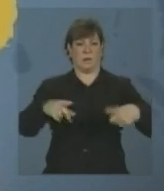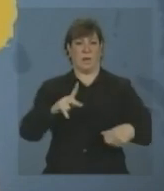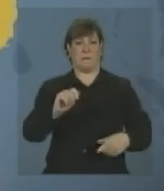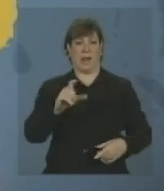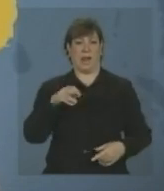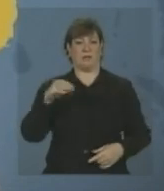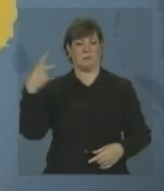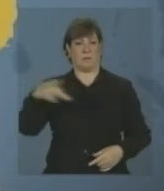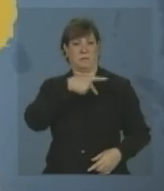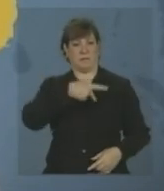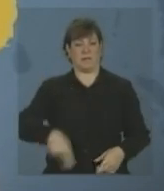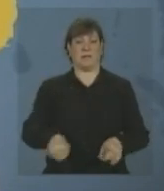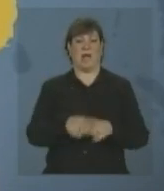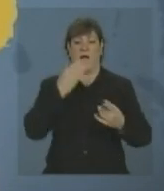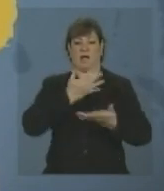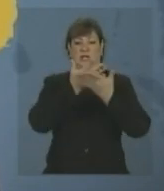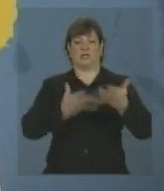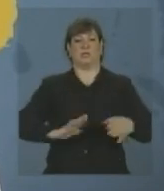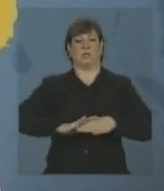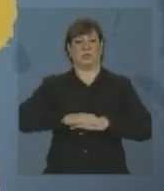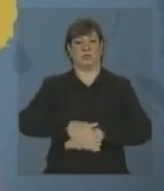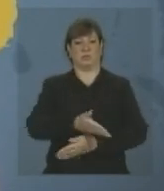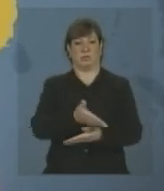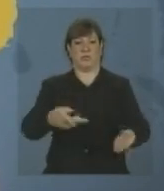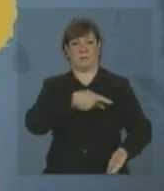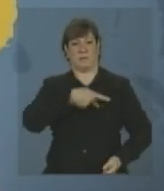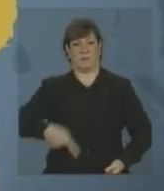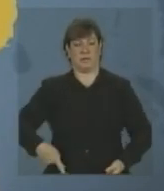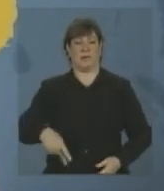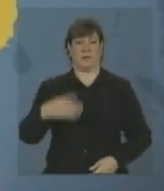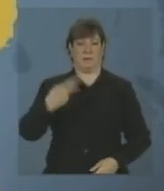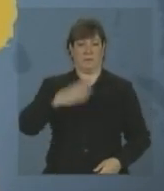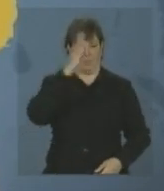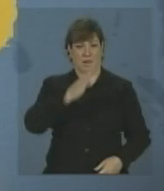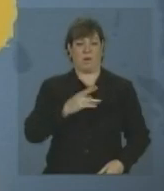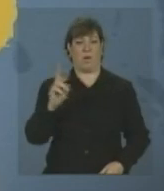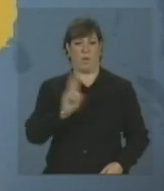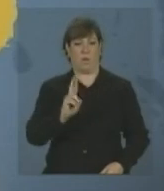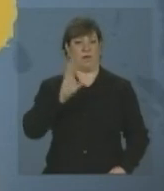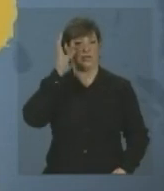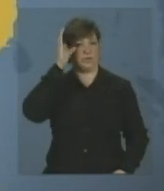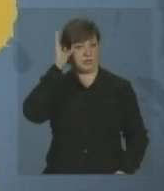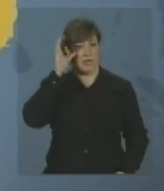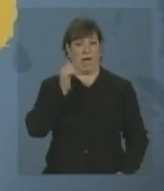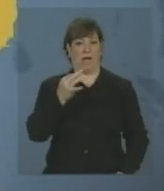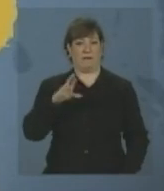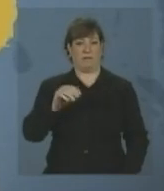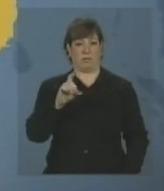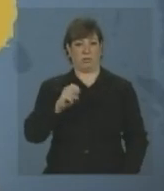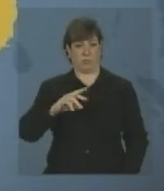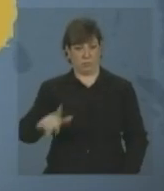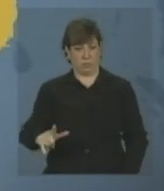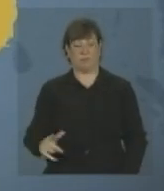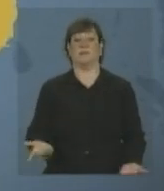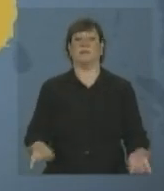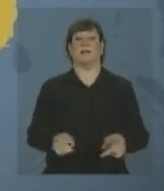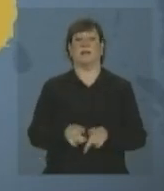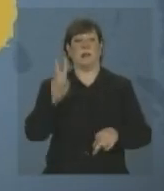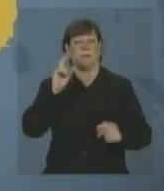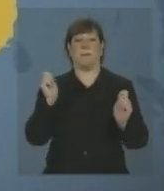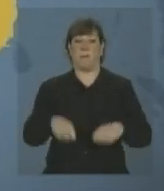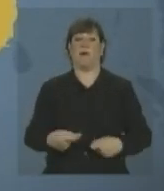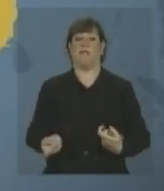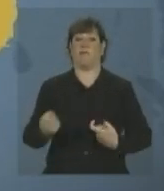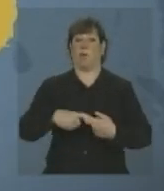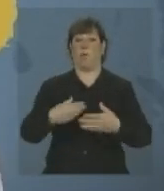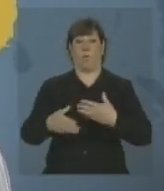um jantar oficial em homenagem aos chefes de Estado do Brasil, Rússia, China e África do Sul. Lembrando, então, que podemos